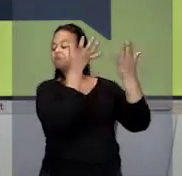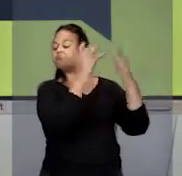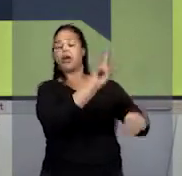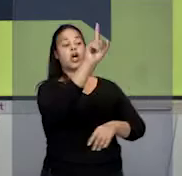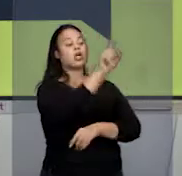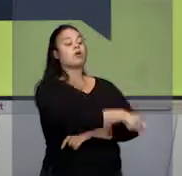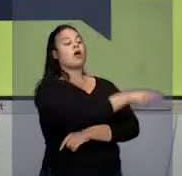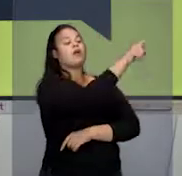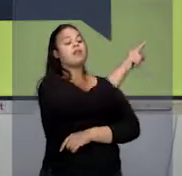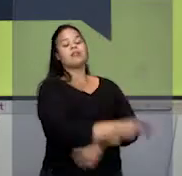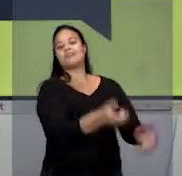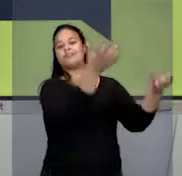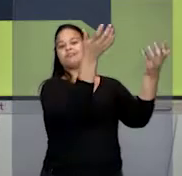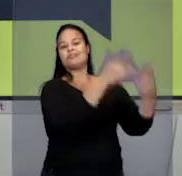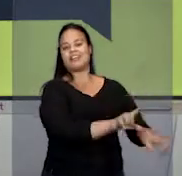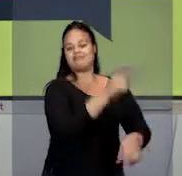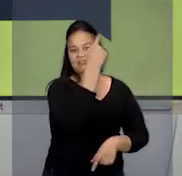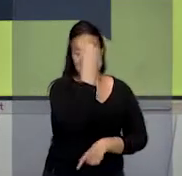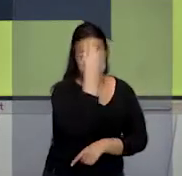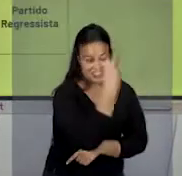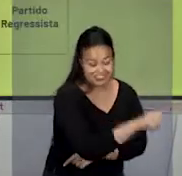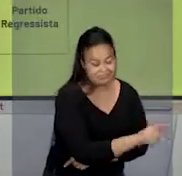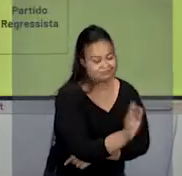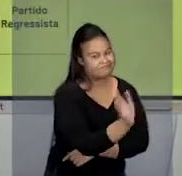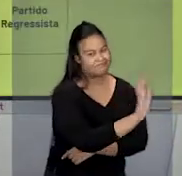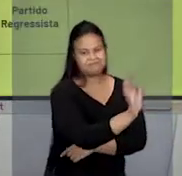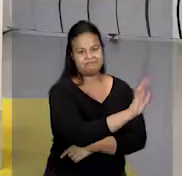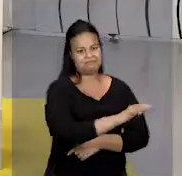contra as ideias dele.